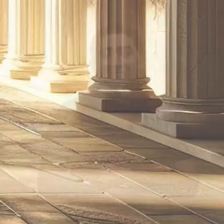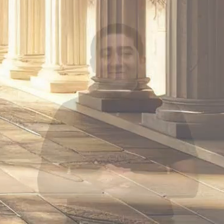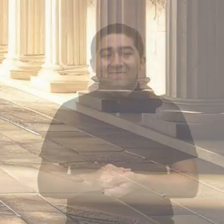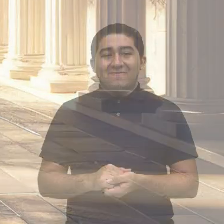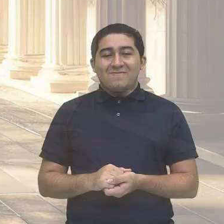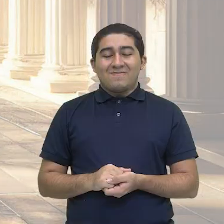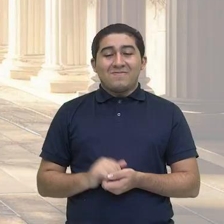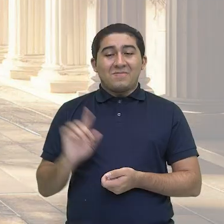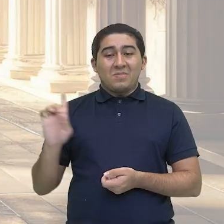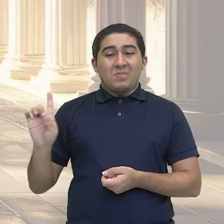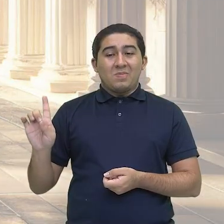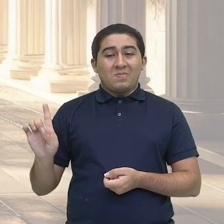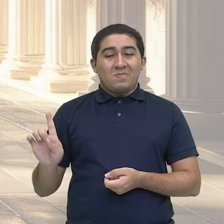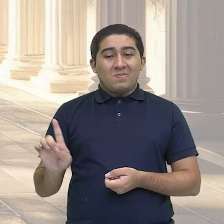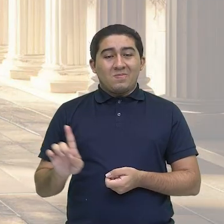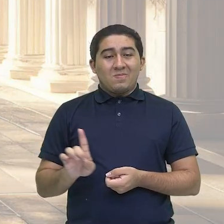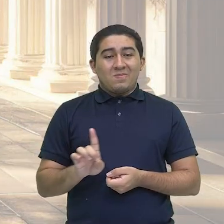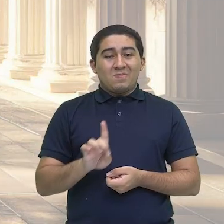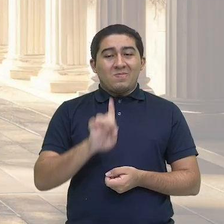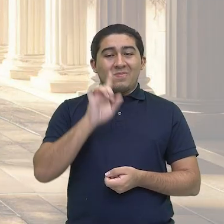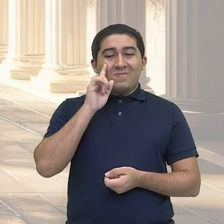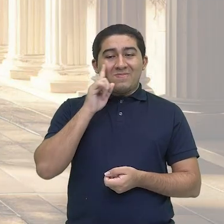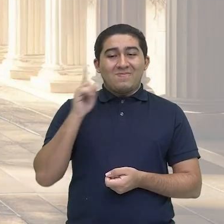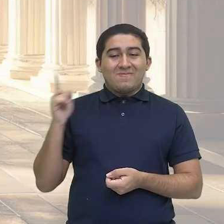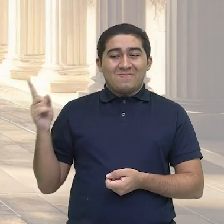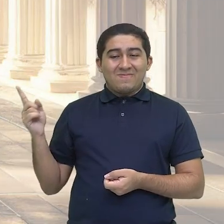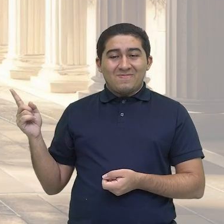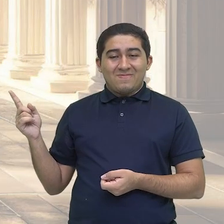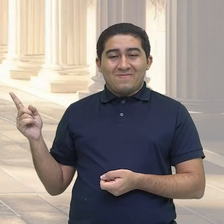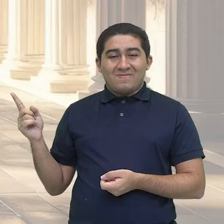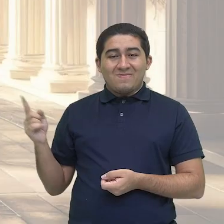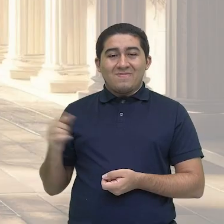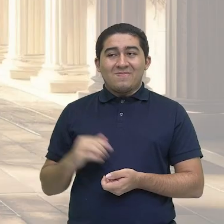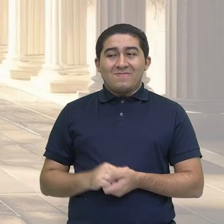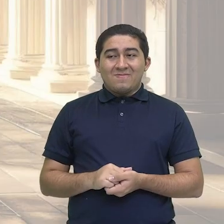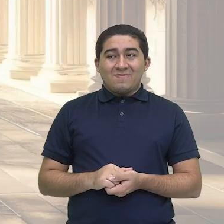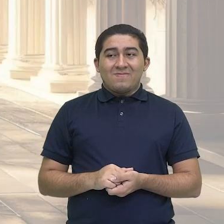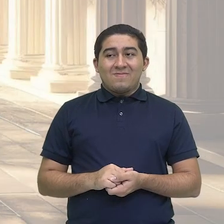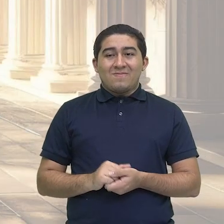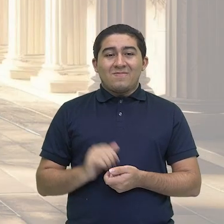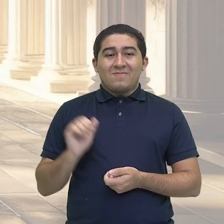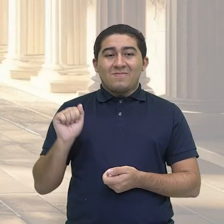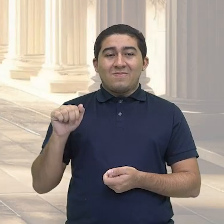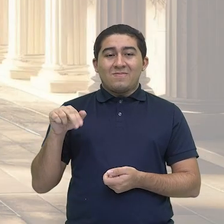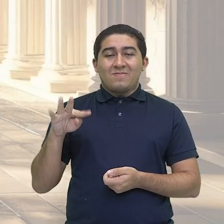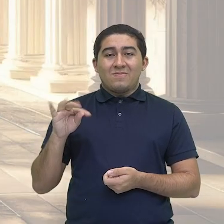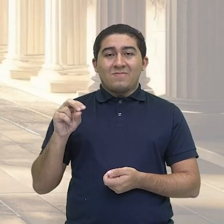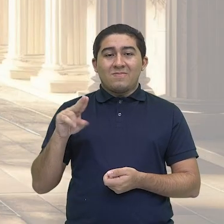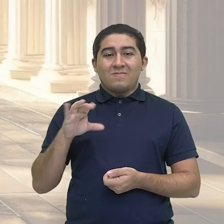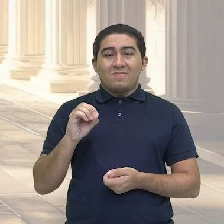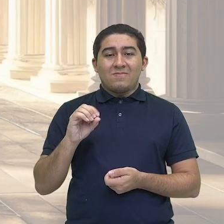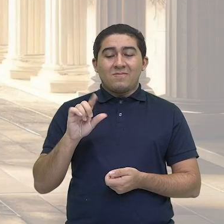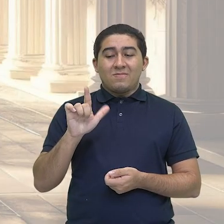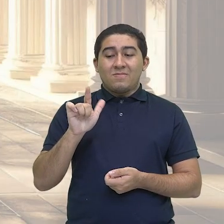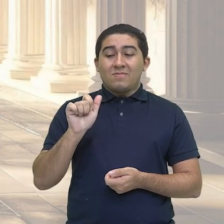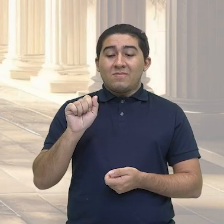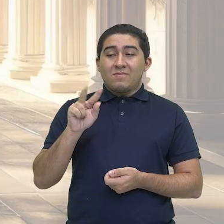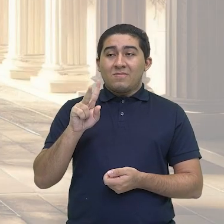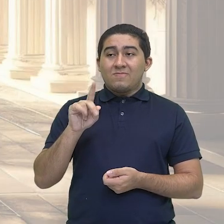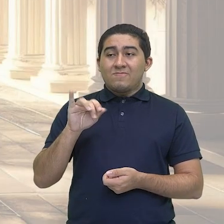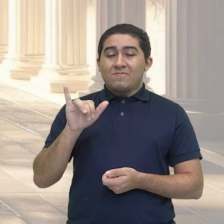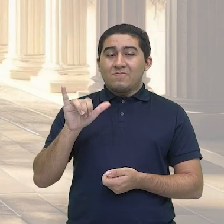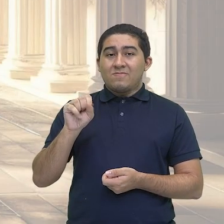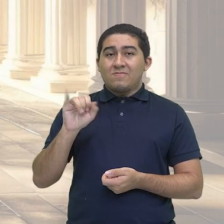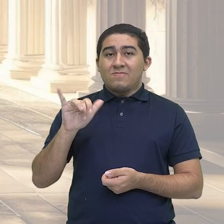Está entrando, olha aí nossa celebridade. Sim, é o Antônio Lavoisier.